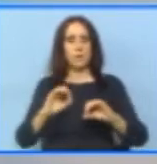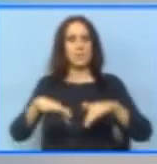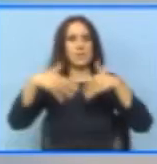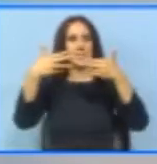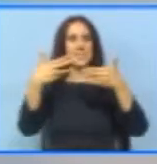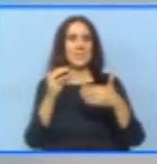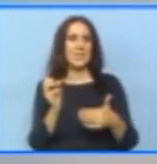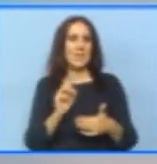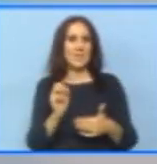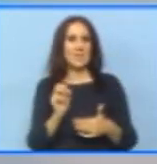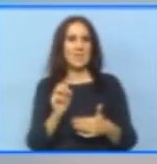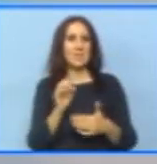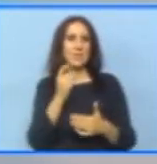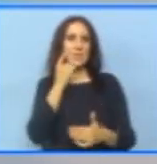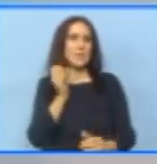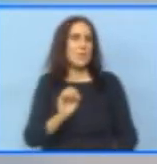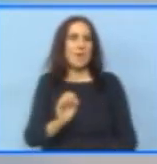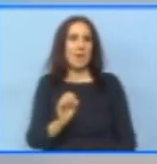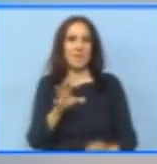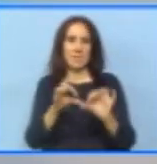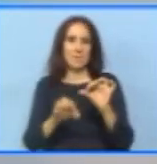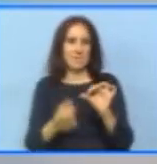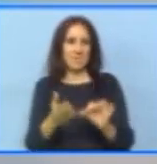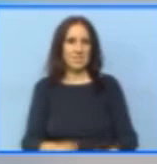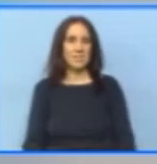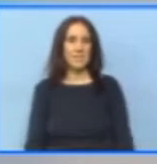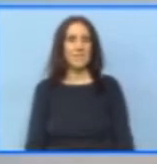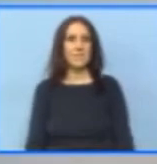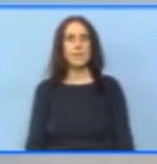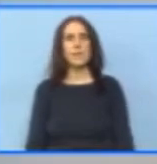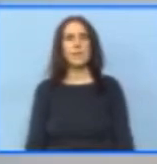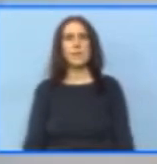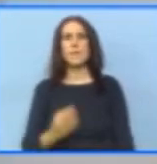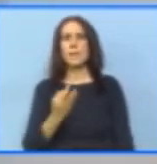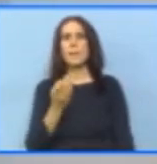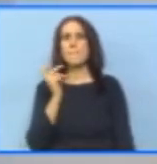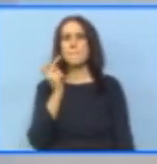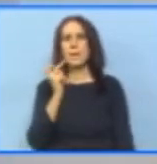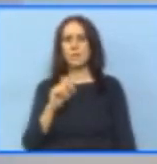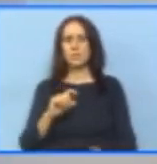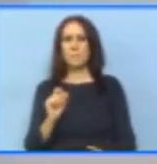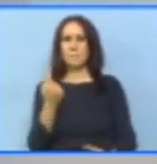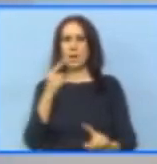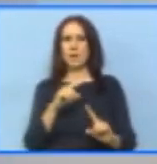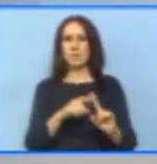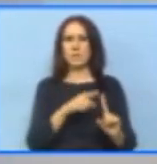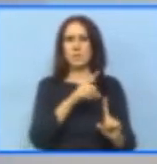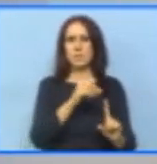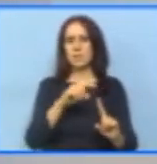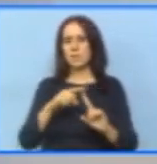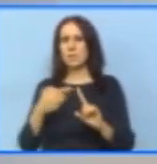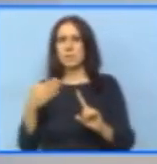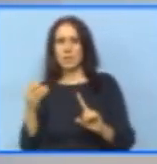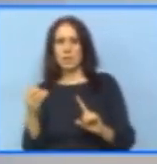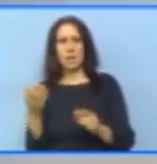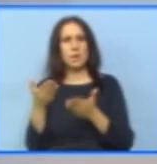haver claramente este conhecimento, esta mensagem. Nos primeiros anos, década de 60, 70, a ajuda